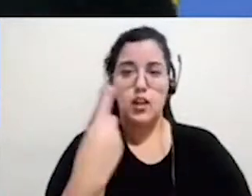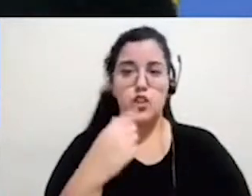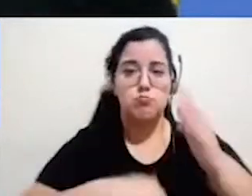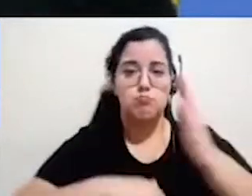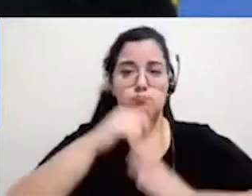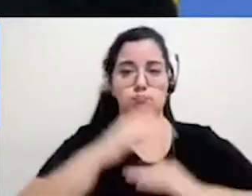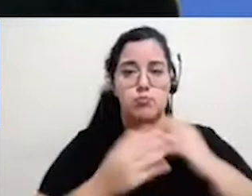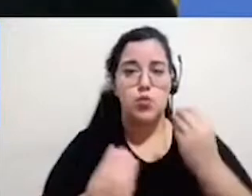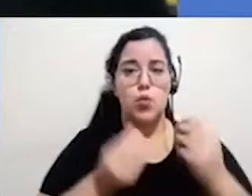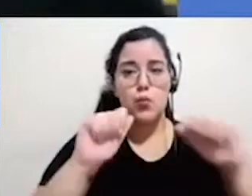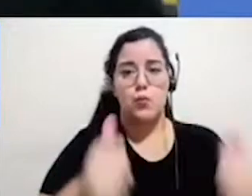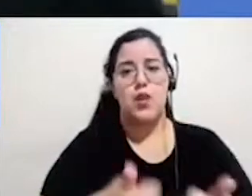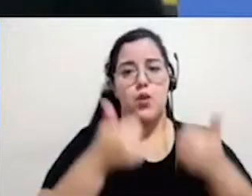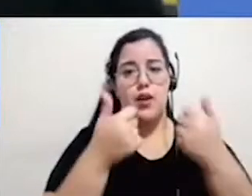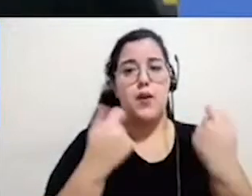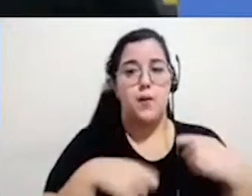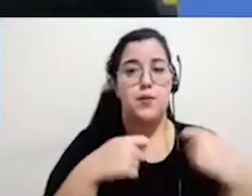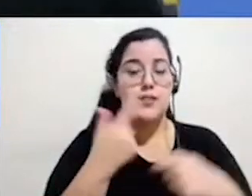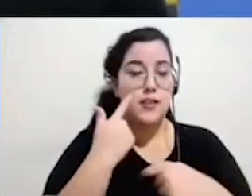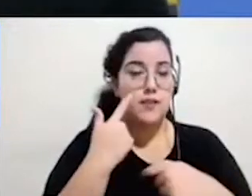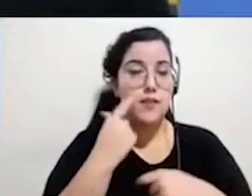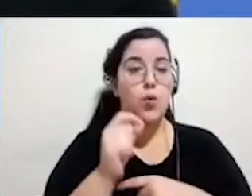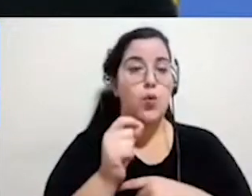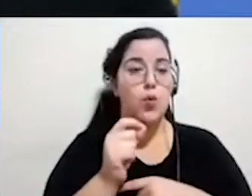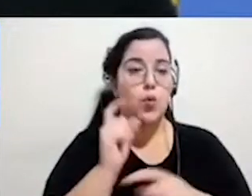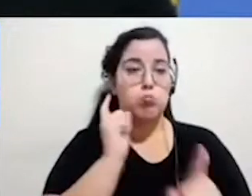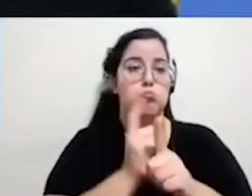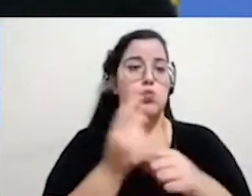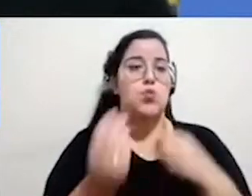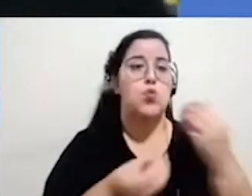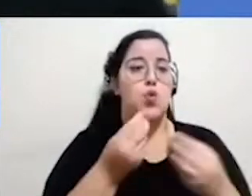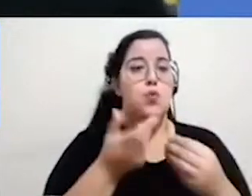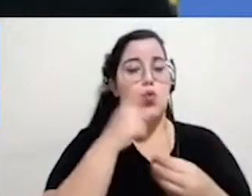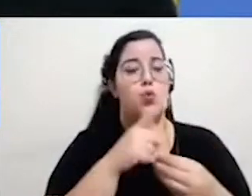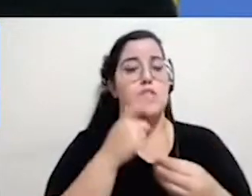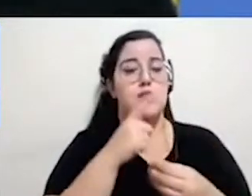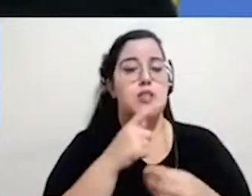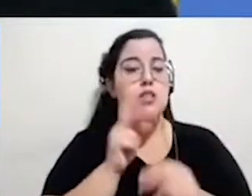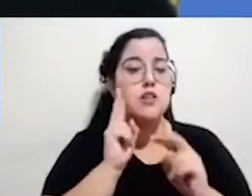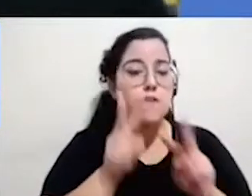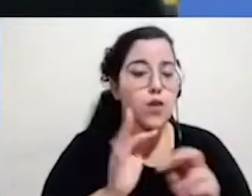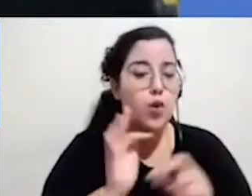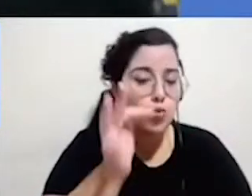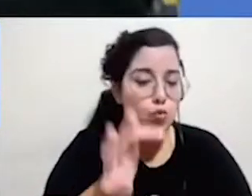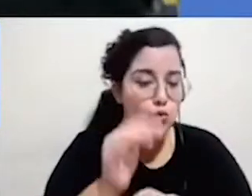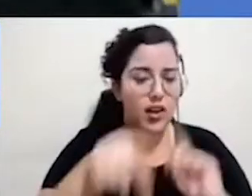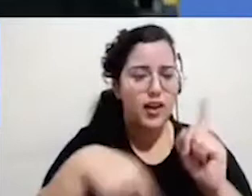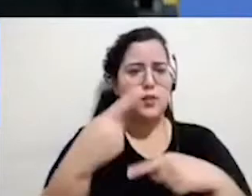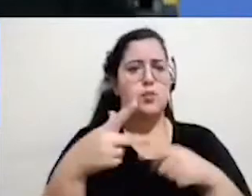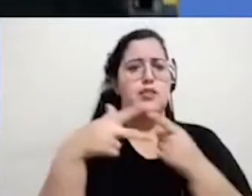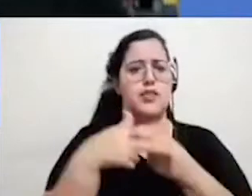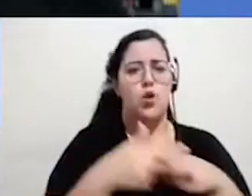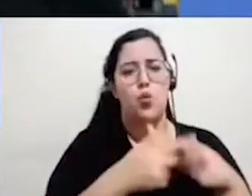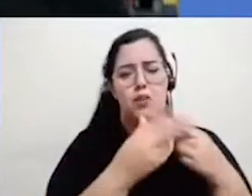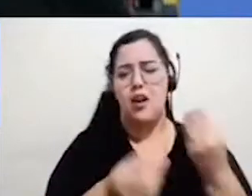assim, primeiro tem que olhar o abismo para ver se ele engole a gente primeiro e depois tentar consertar, como é que é